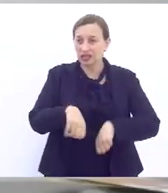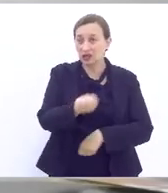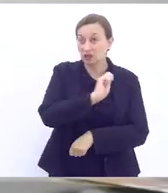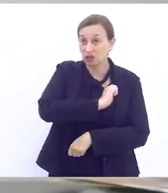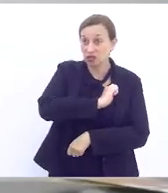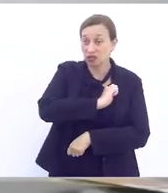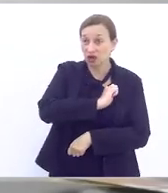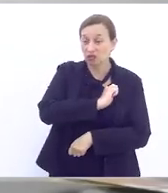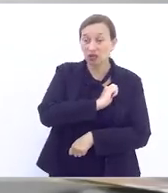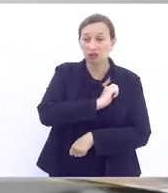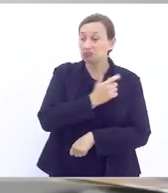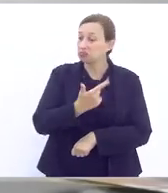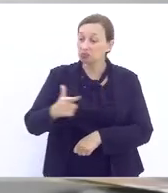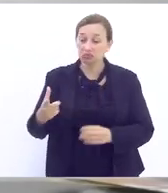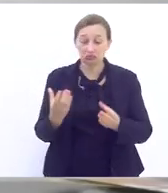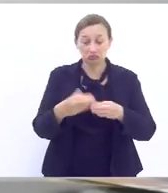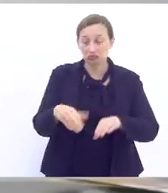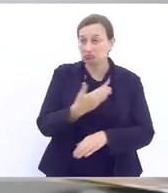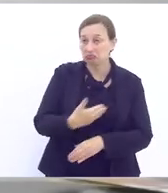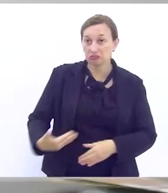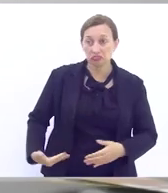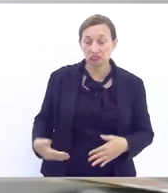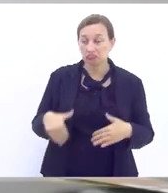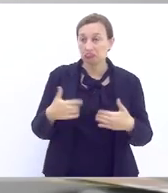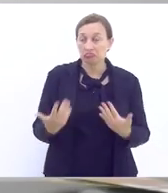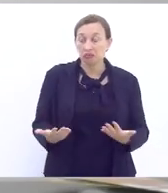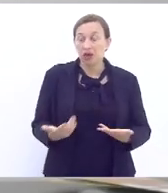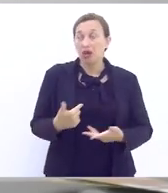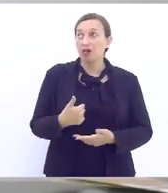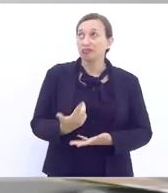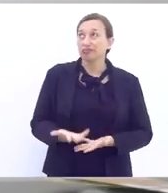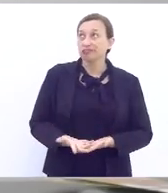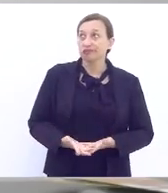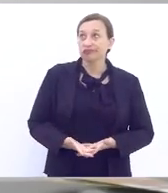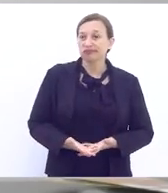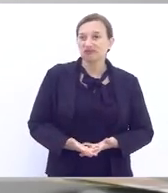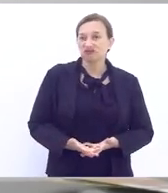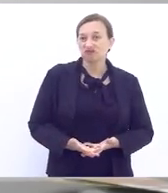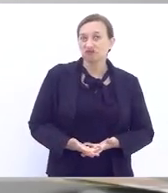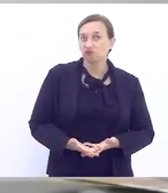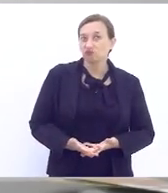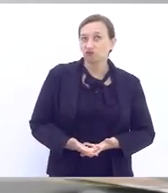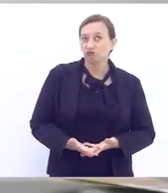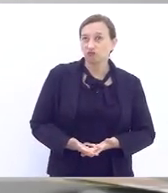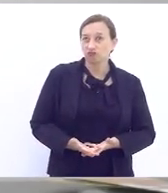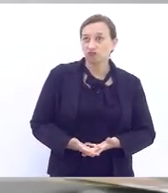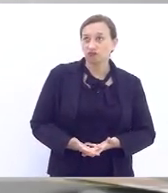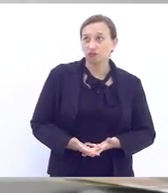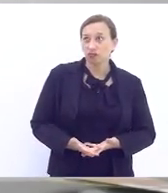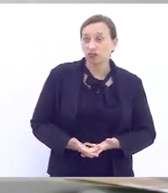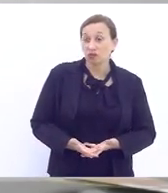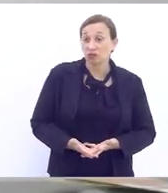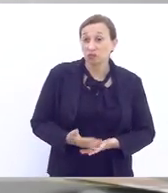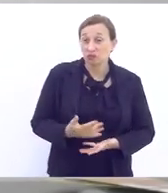público eu fico assim Estado de estupefação